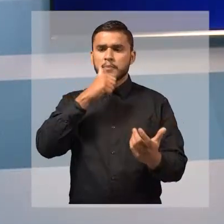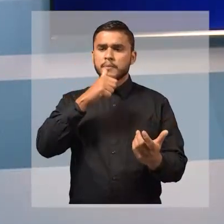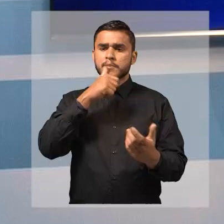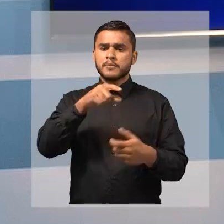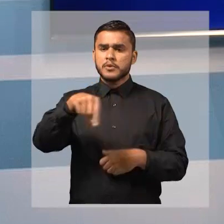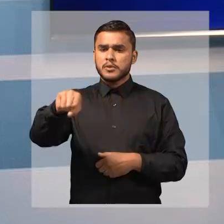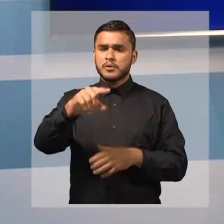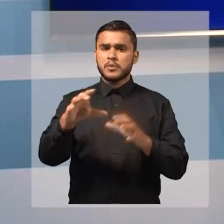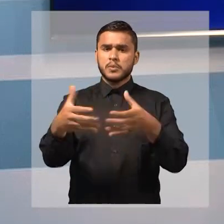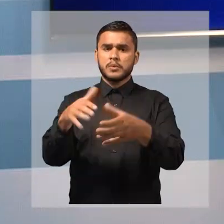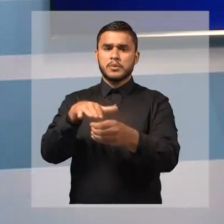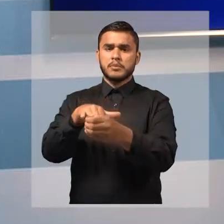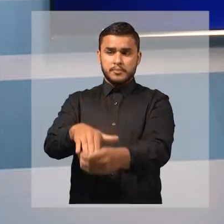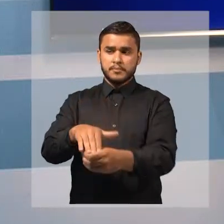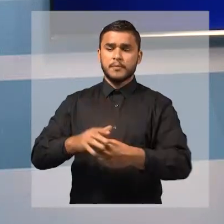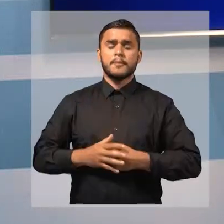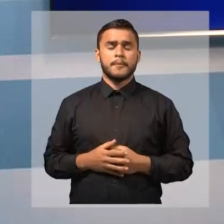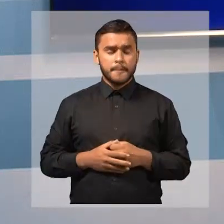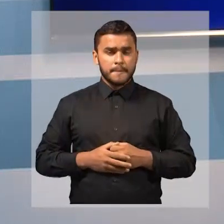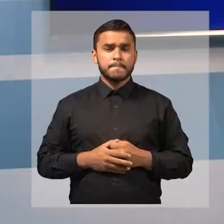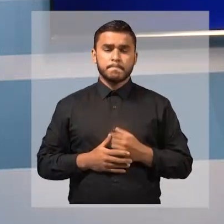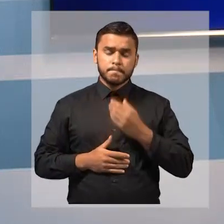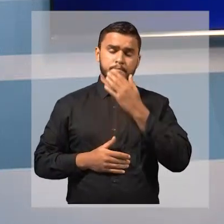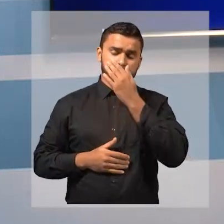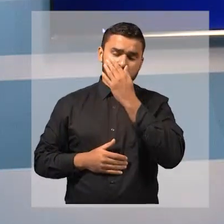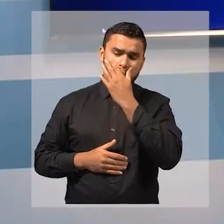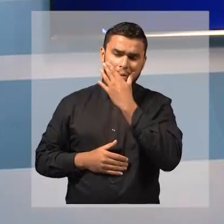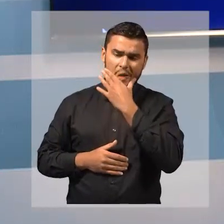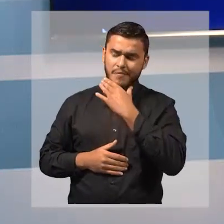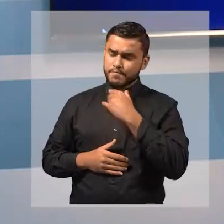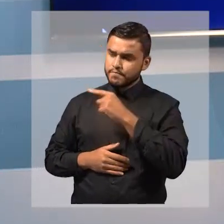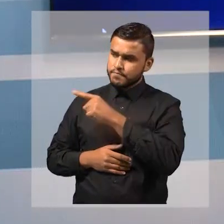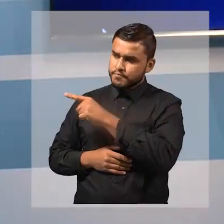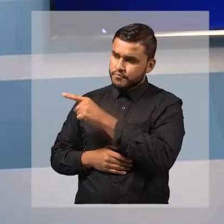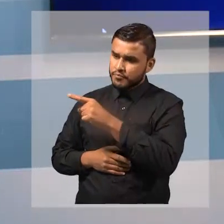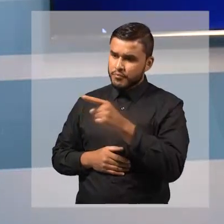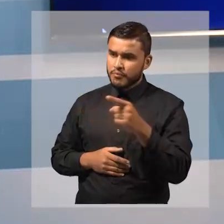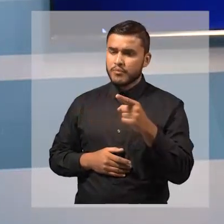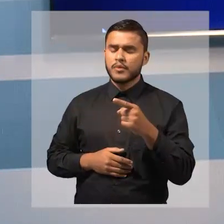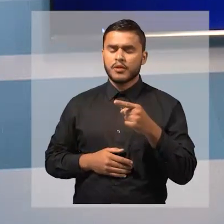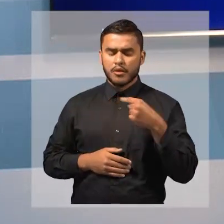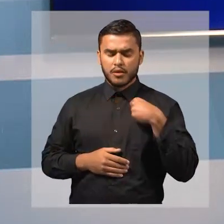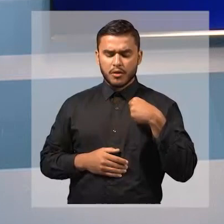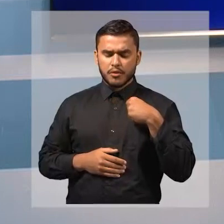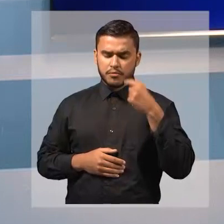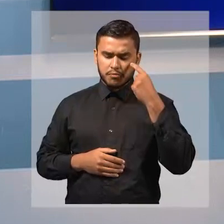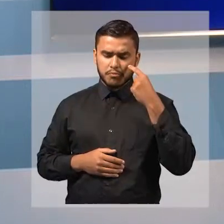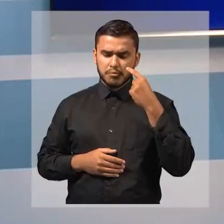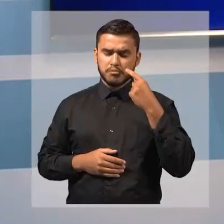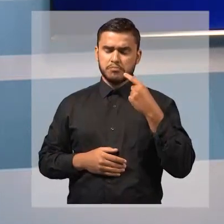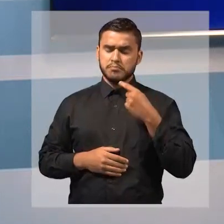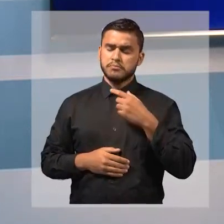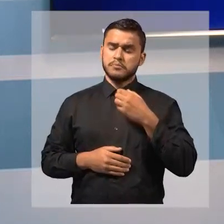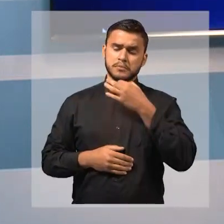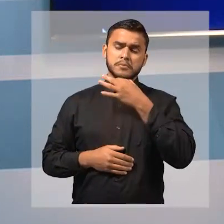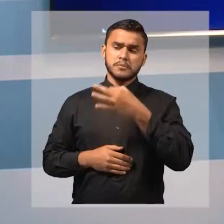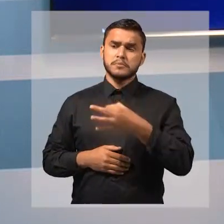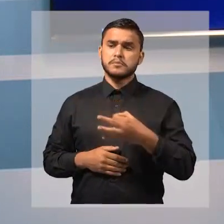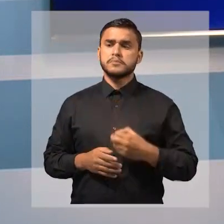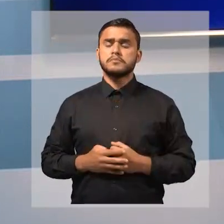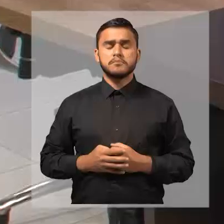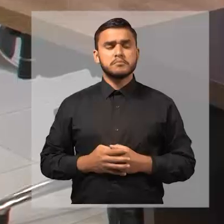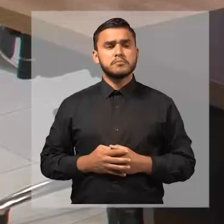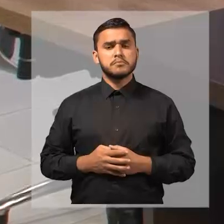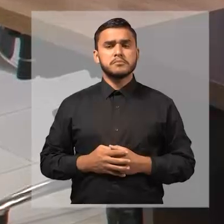Me permite, a partir disso aqui, Clésio, Reginaldo Moreira, me permite desconfiar